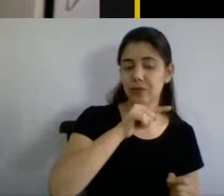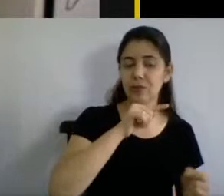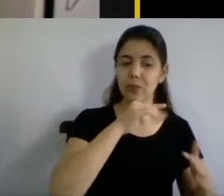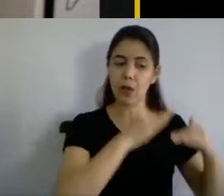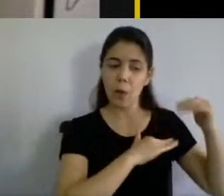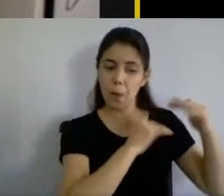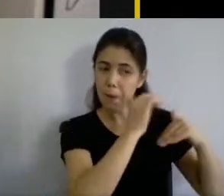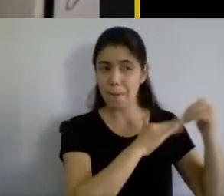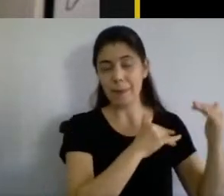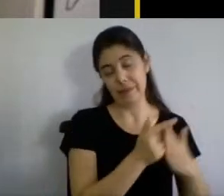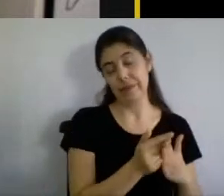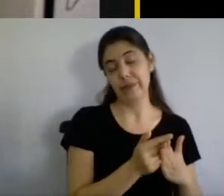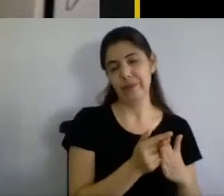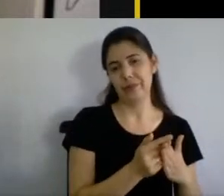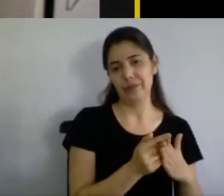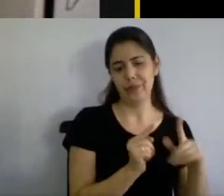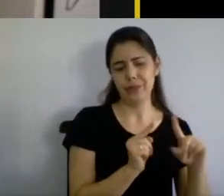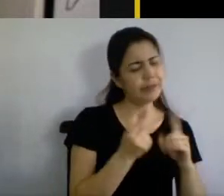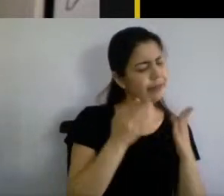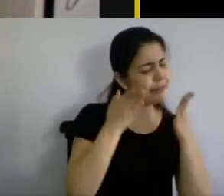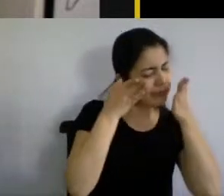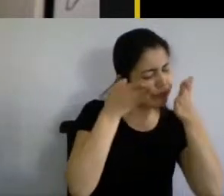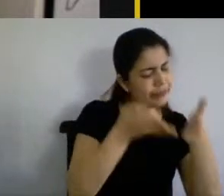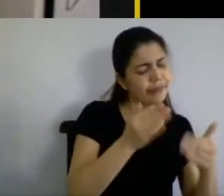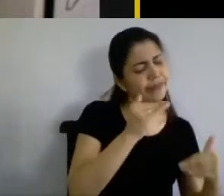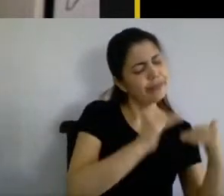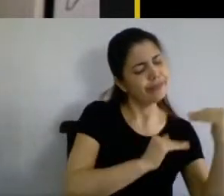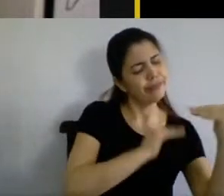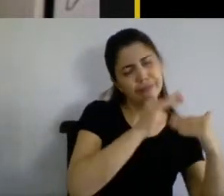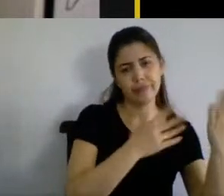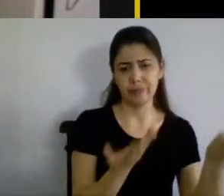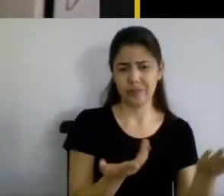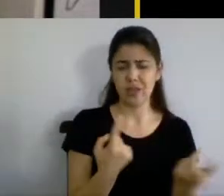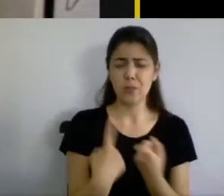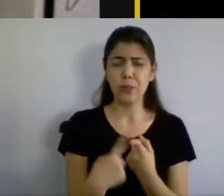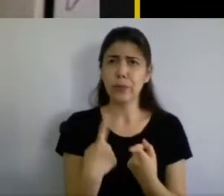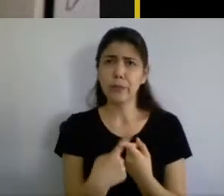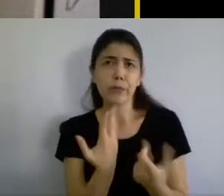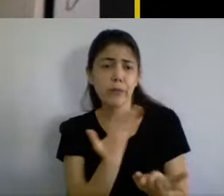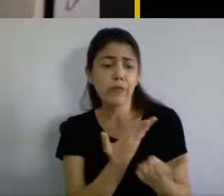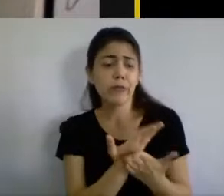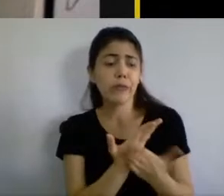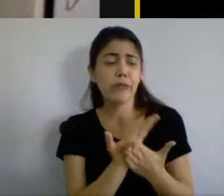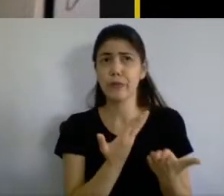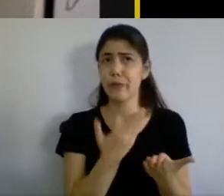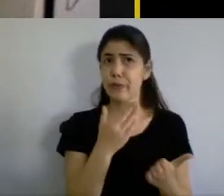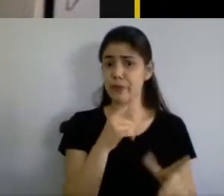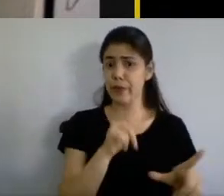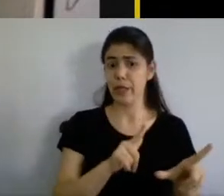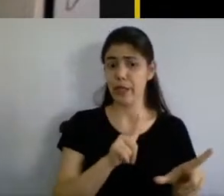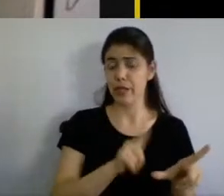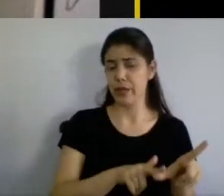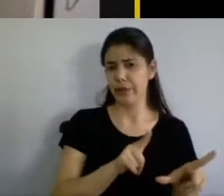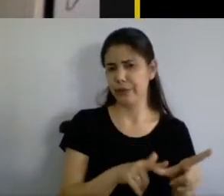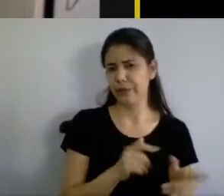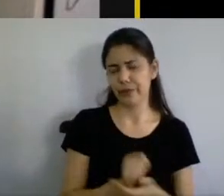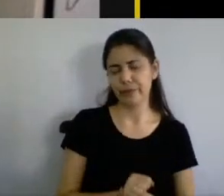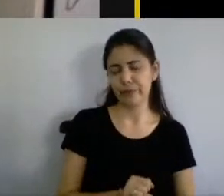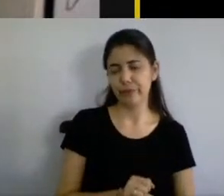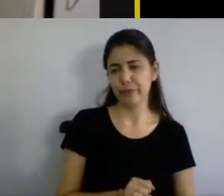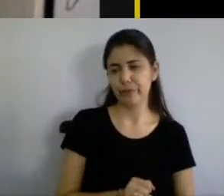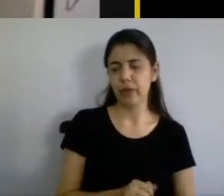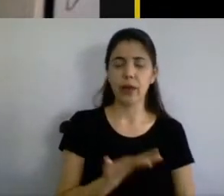Quer dizer, para que você estuda letras? Ah, para desasnar, para deixar de